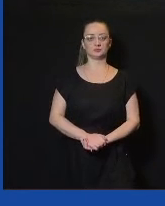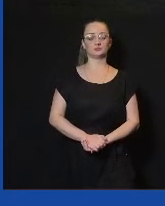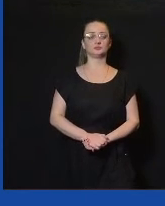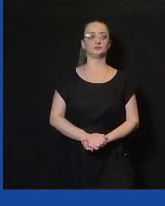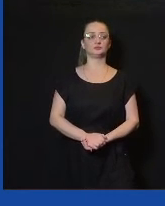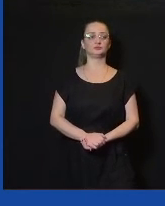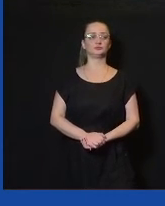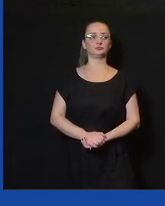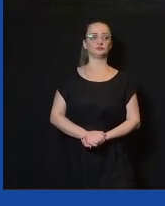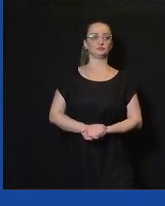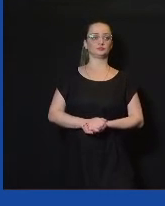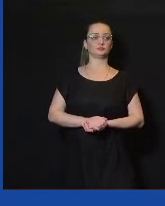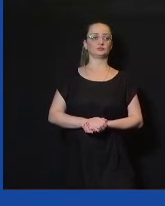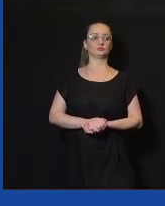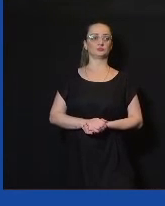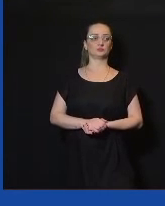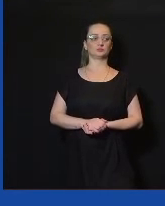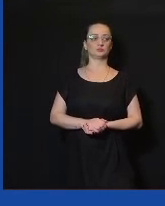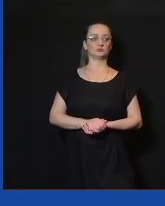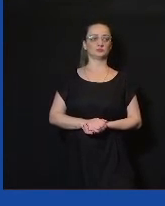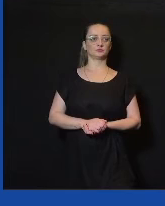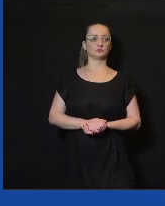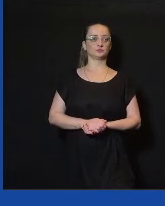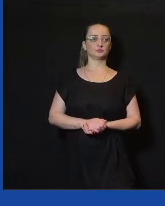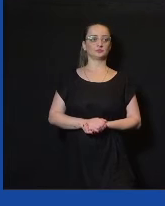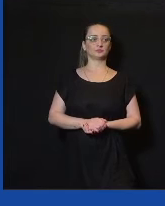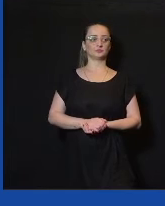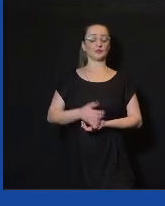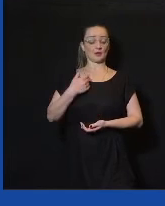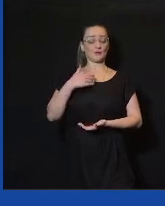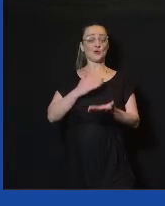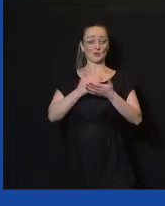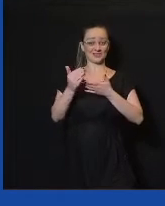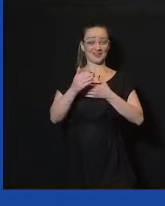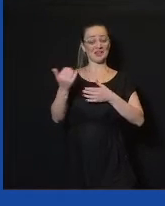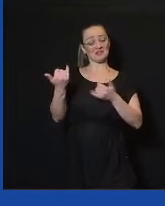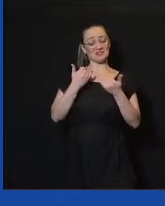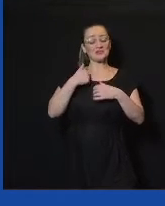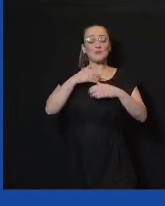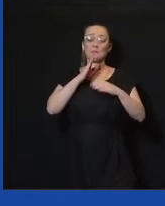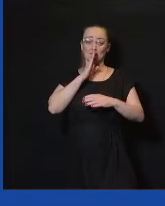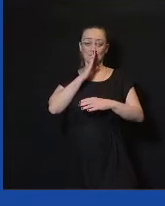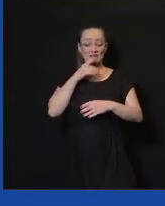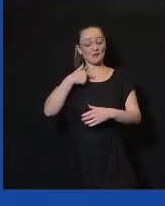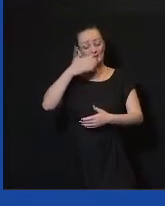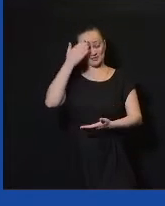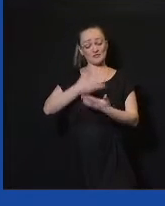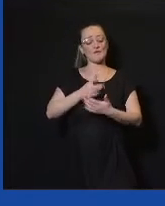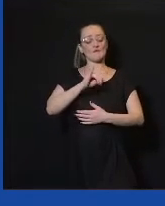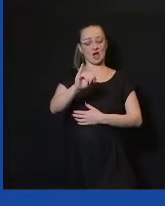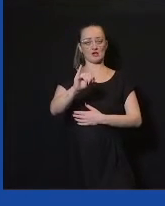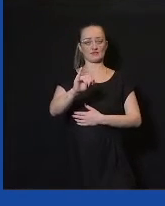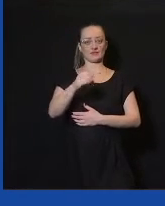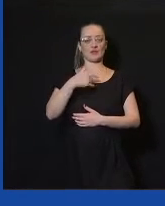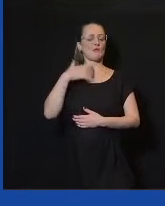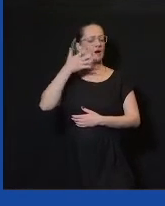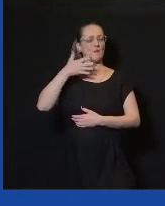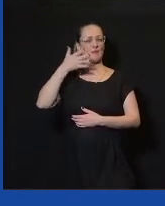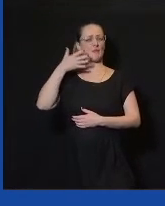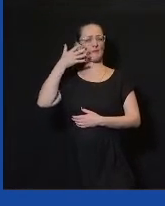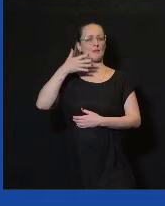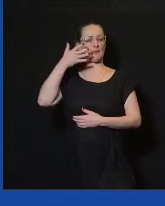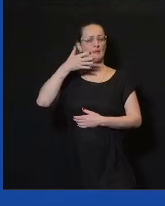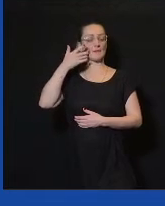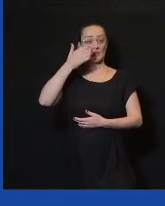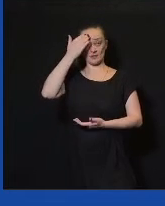Vou só iniciar, que o Zezé falou que estou muito caladinha. Eu acredito que vai, né? Falo pra cacete. Eu